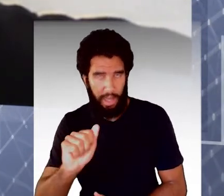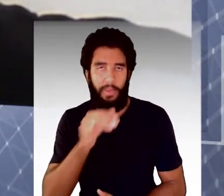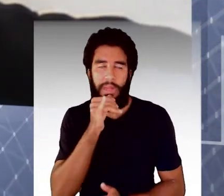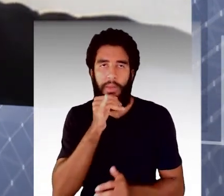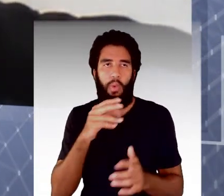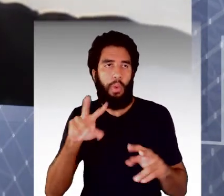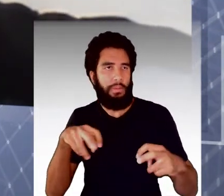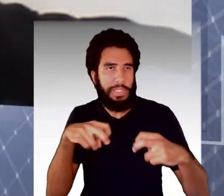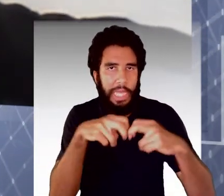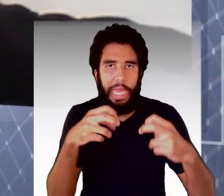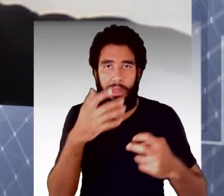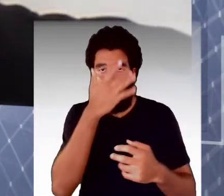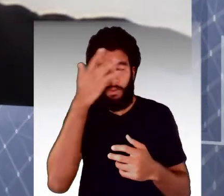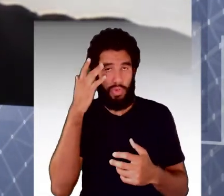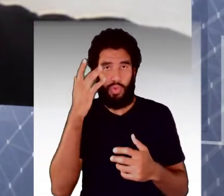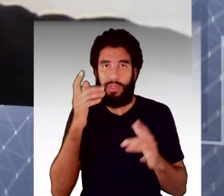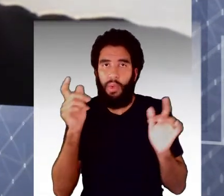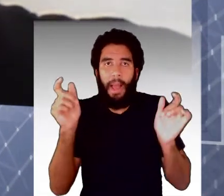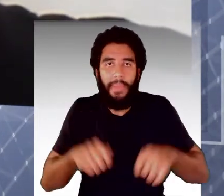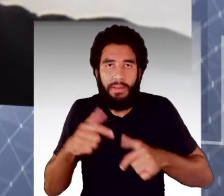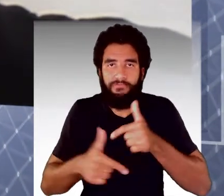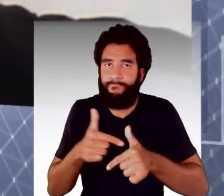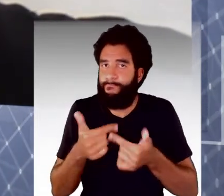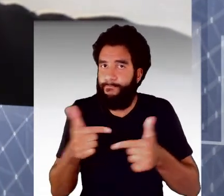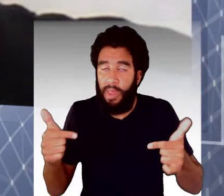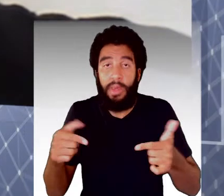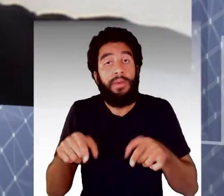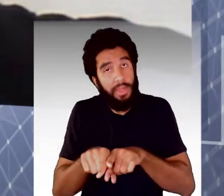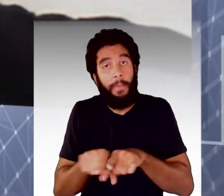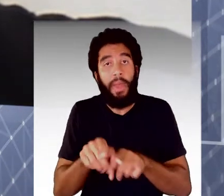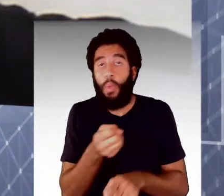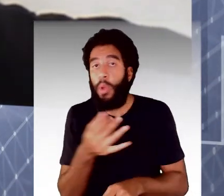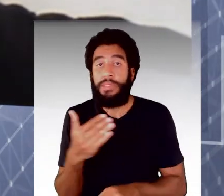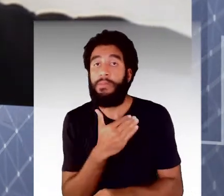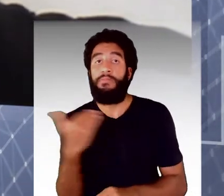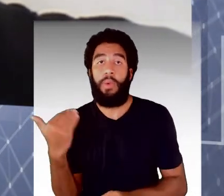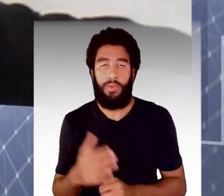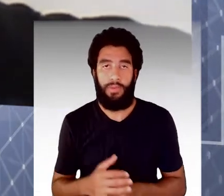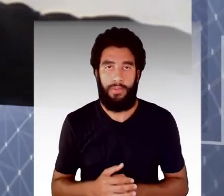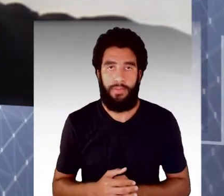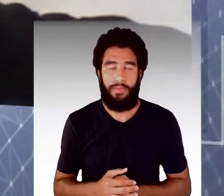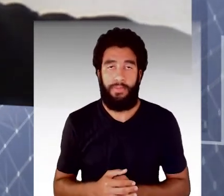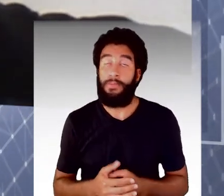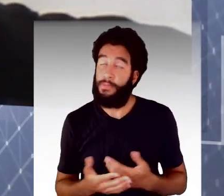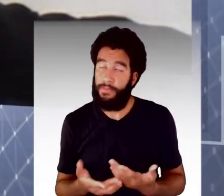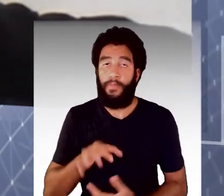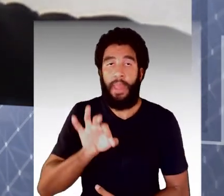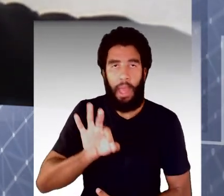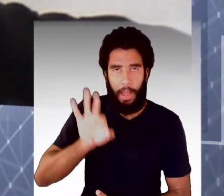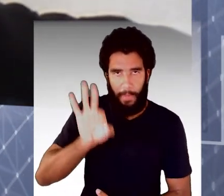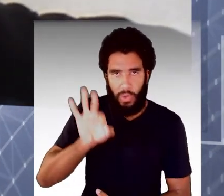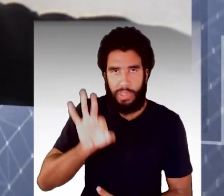frigoríficos, uma coisa é certa, melhorou bastante depois da NR36, mas o